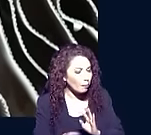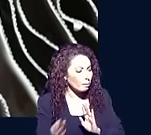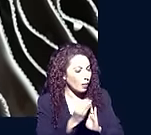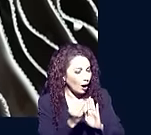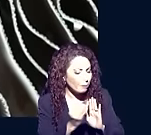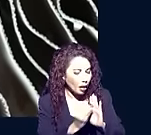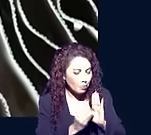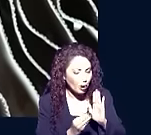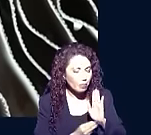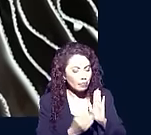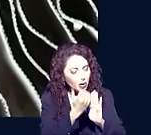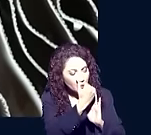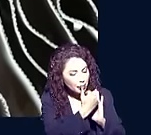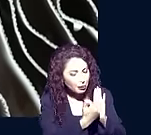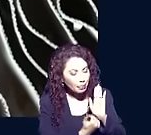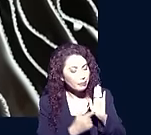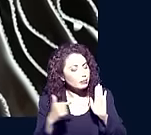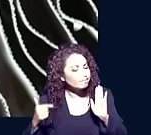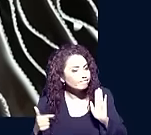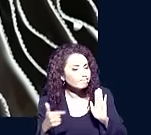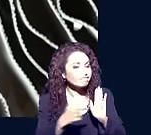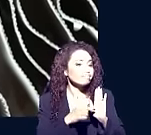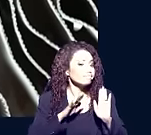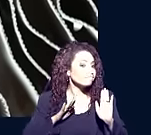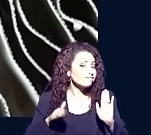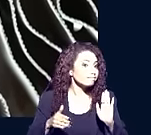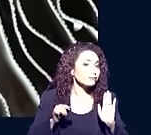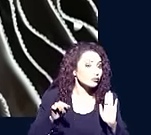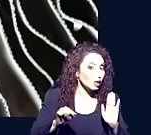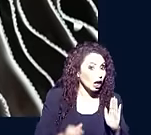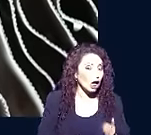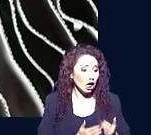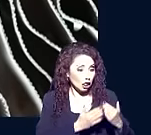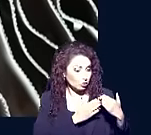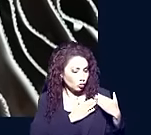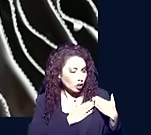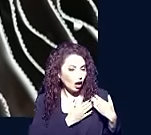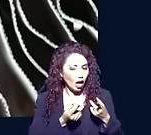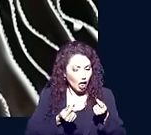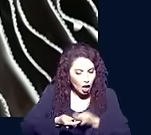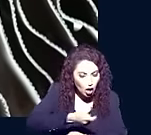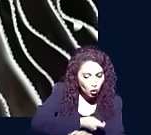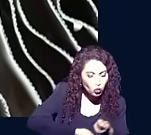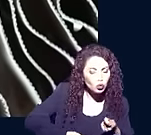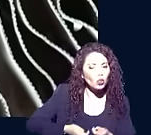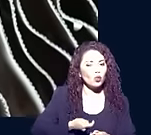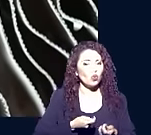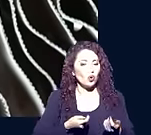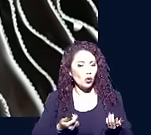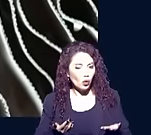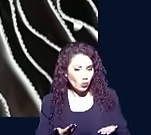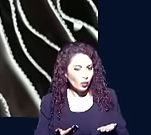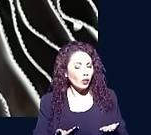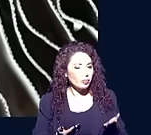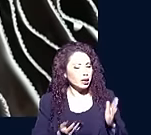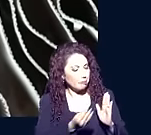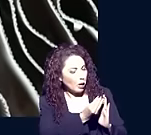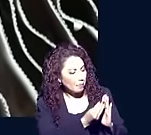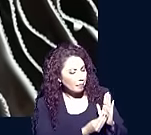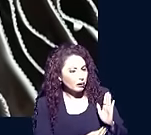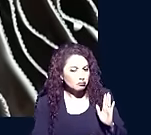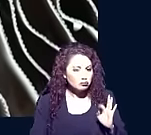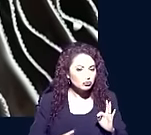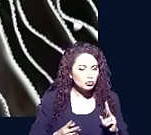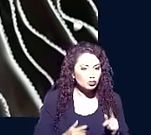princípio mantendo sempre a responsabilidade Econômica a responsabilidade financeira a programação de tudo então